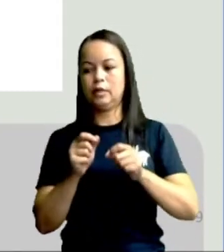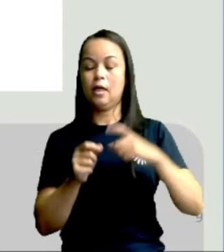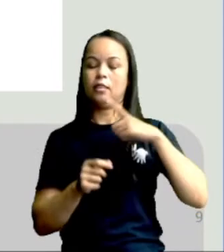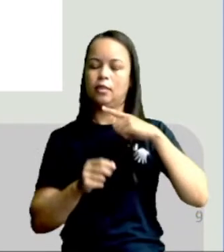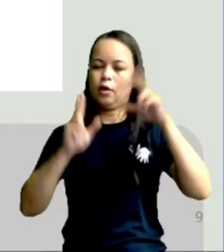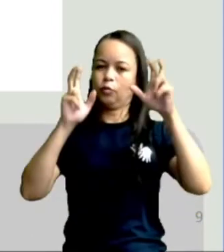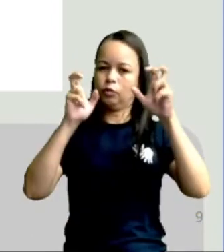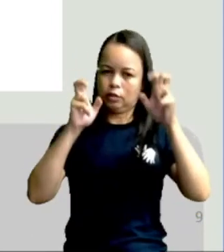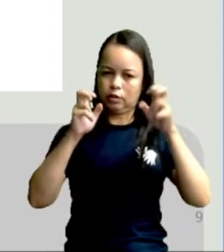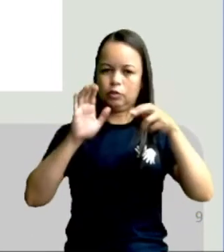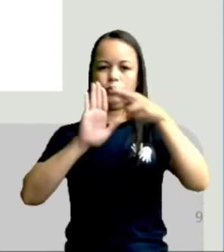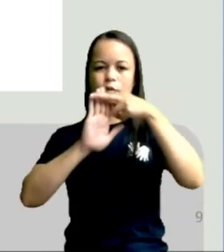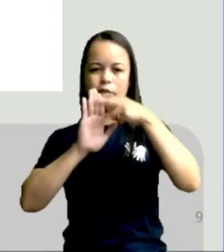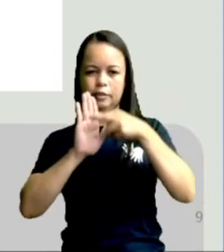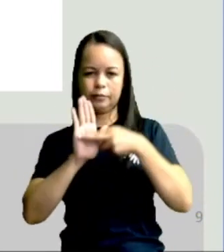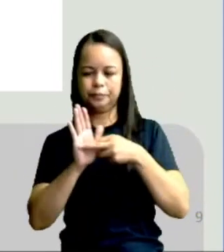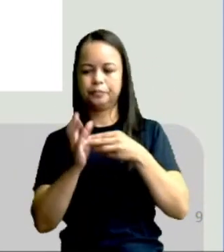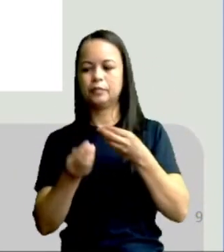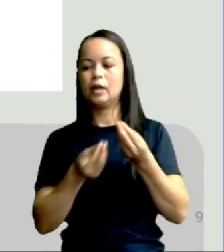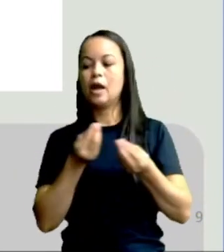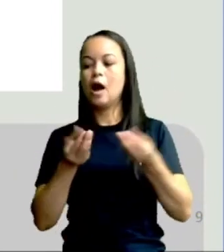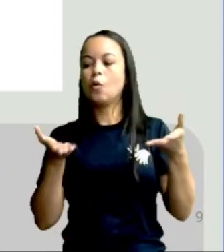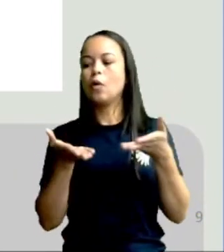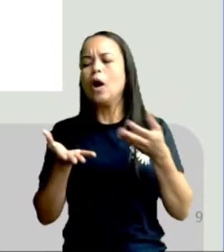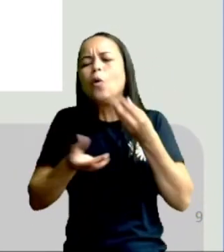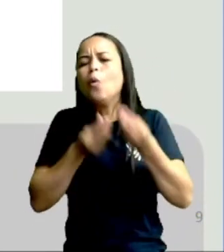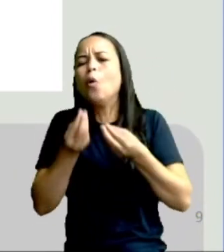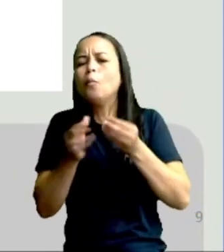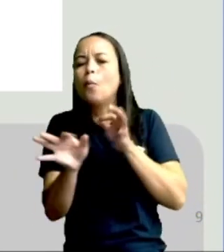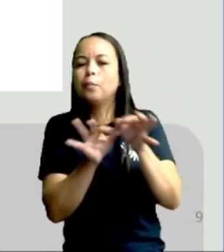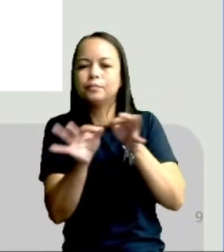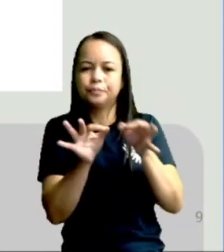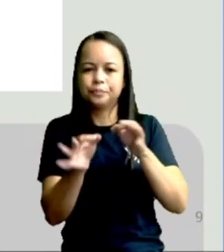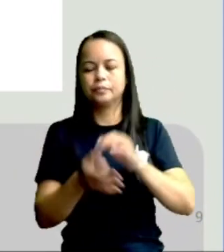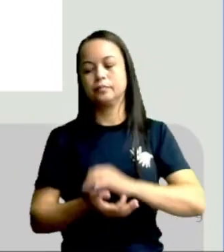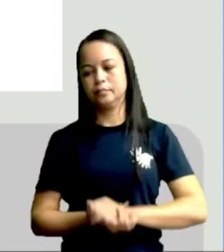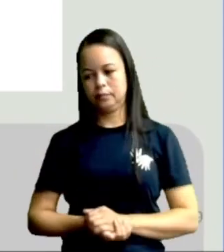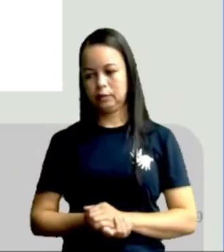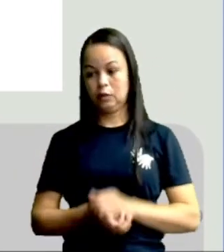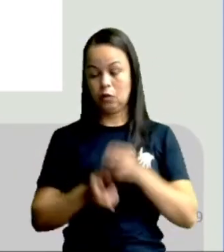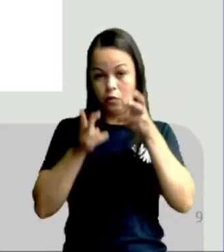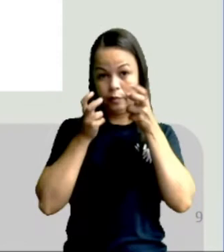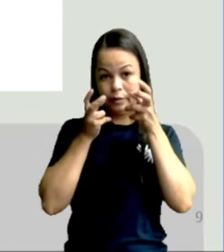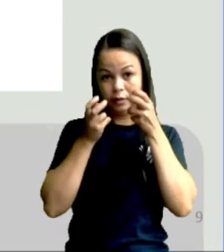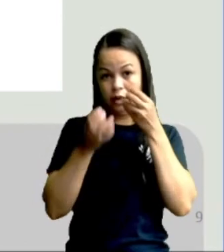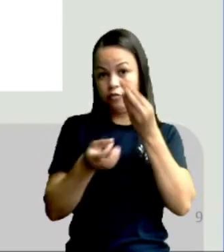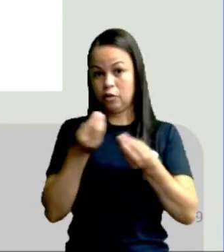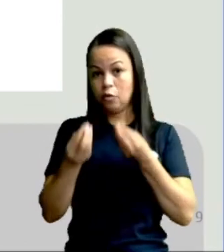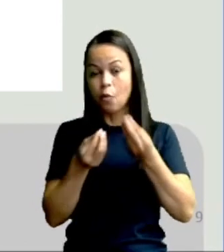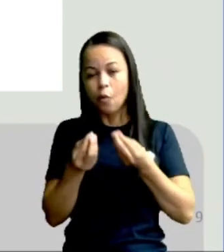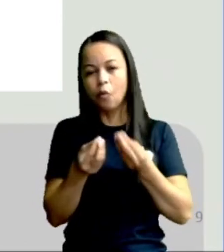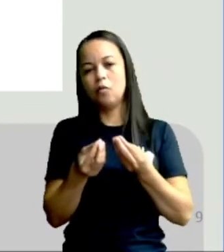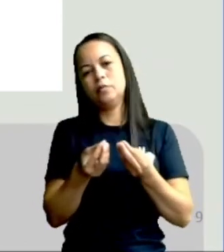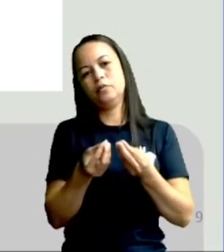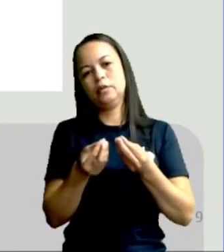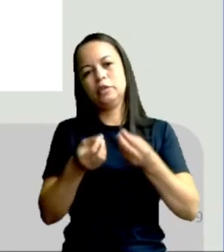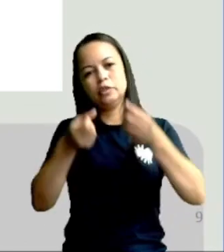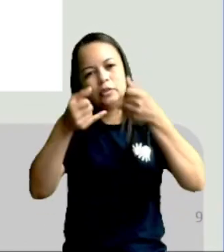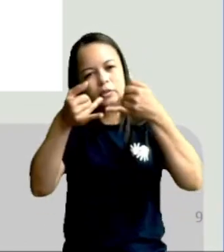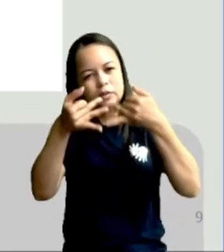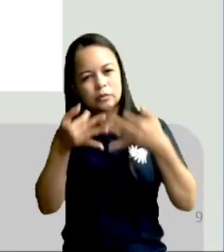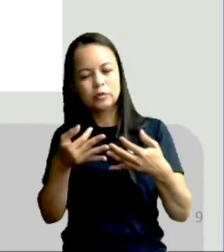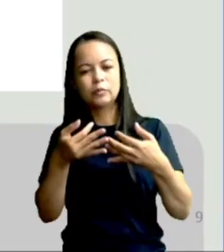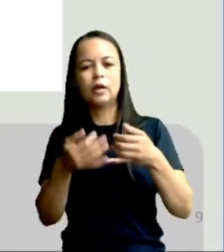o quê? O modo de preparo. Vê só, observem só como estar no